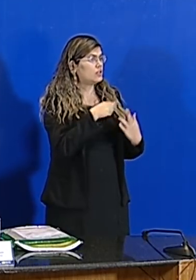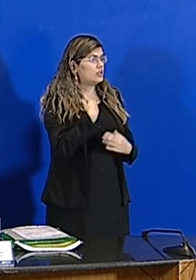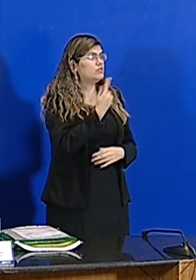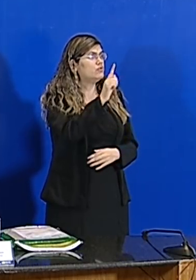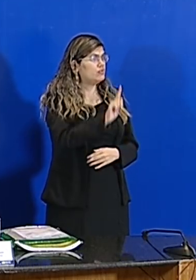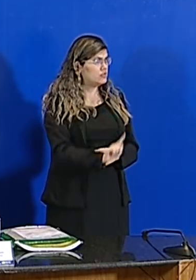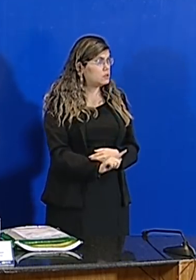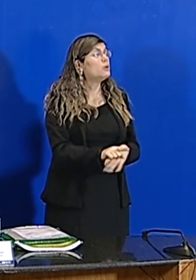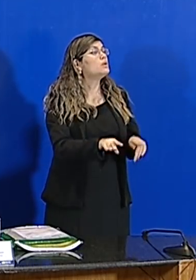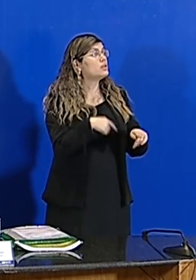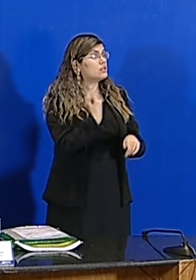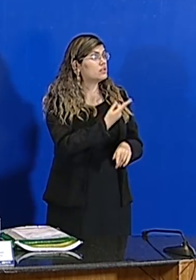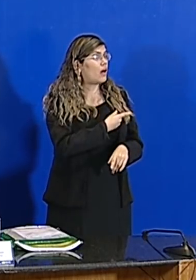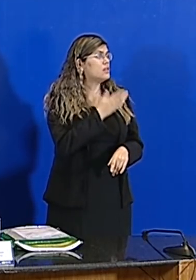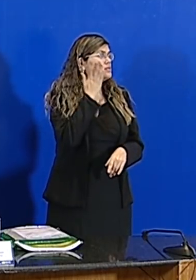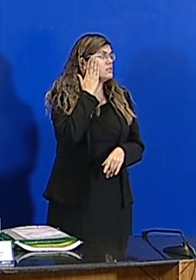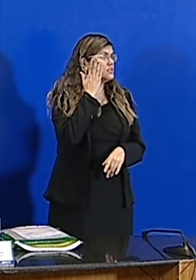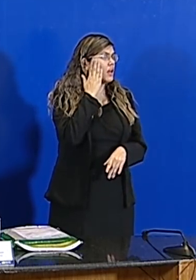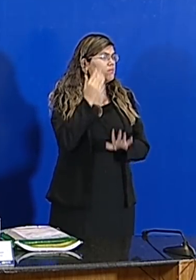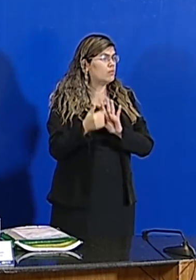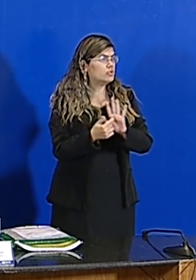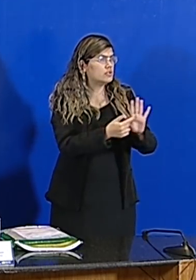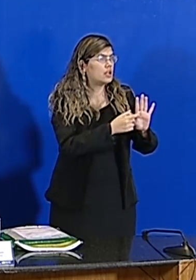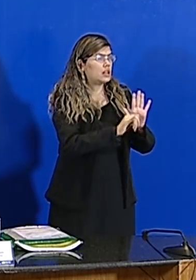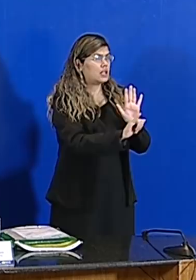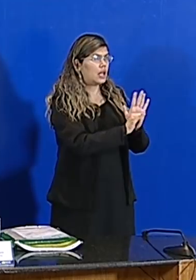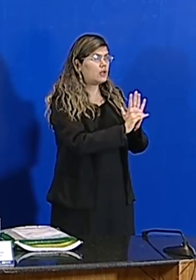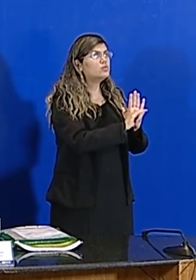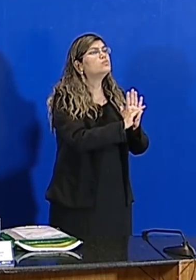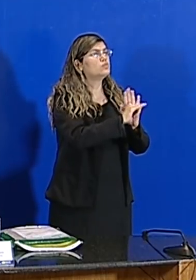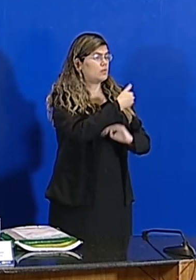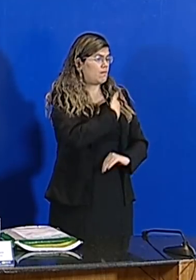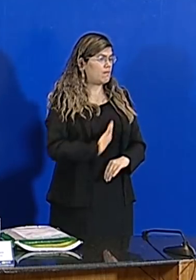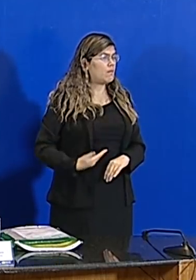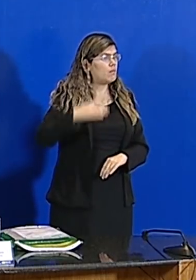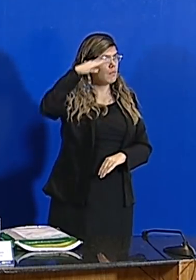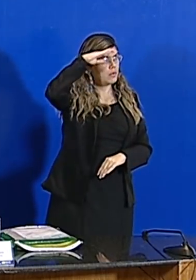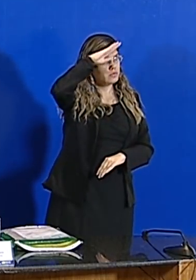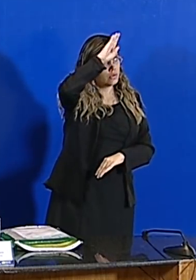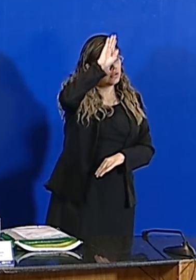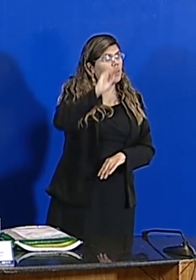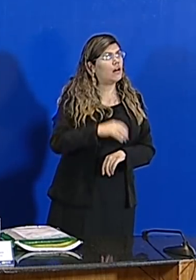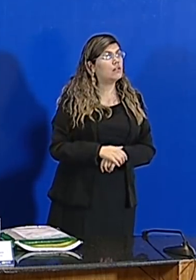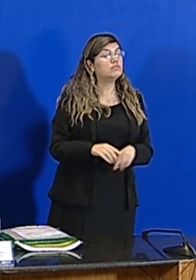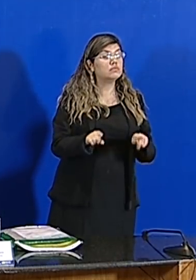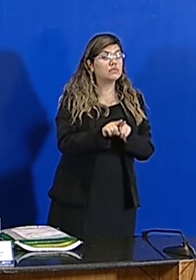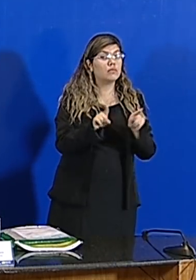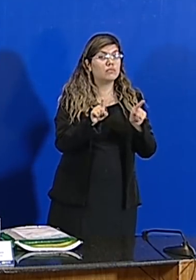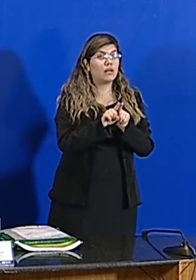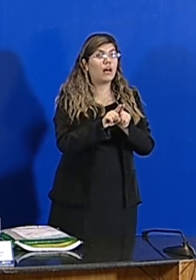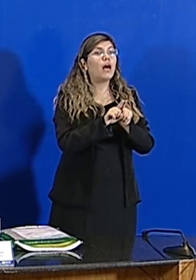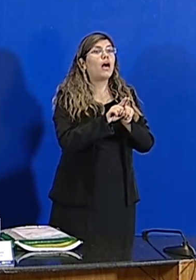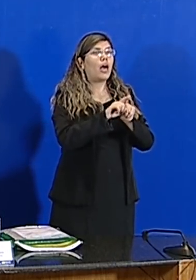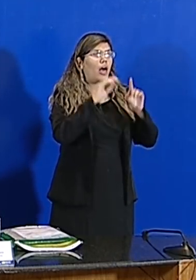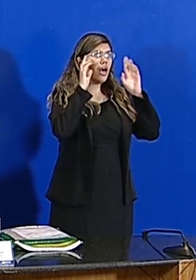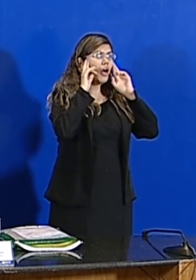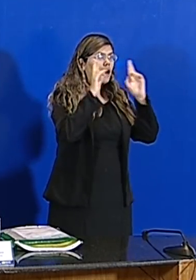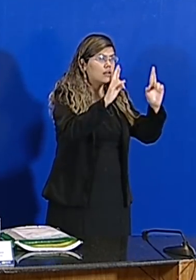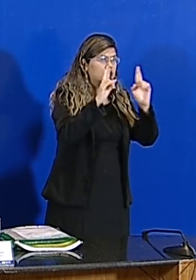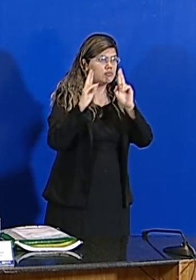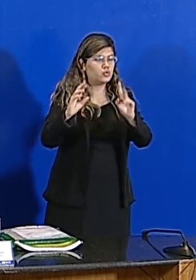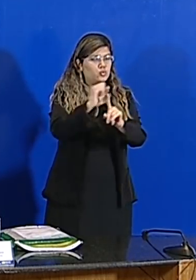dar ao governo do presidente Jair Bolsonaro. Além disso, respeitar toda a